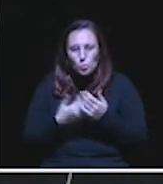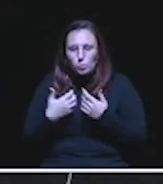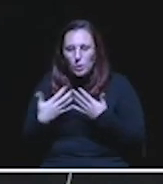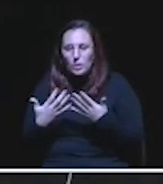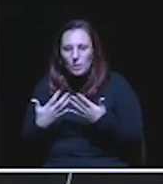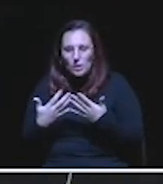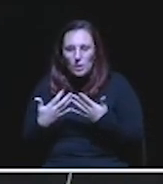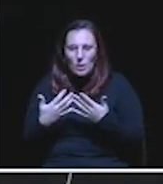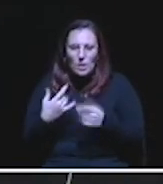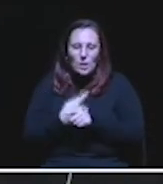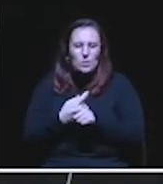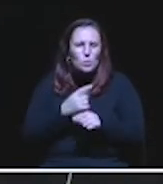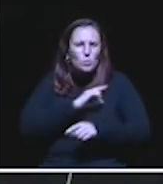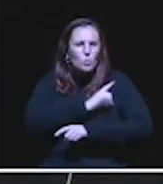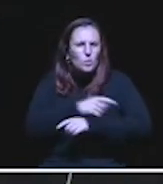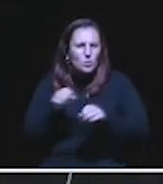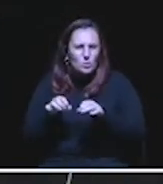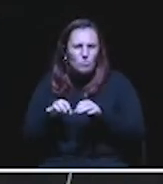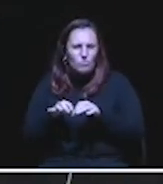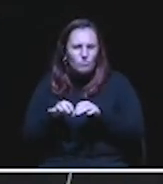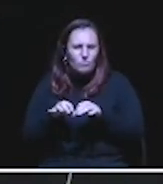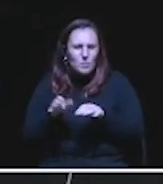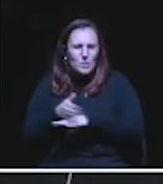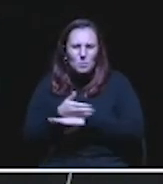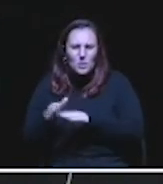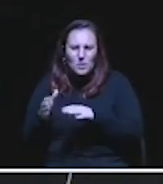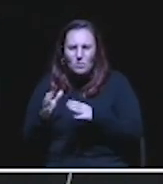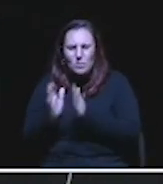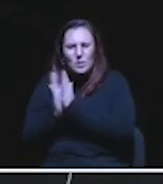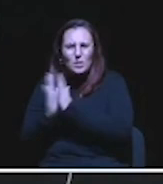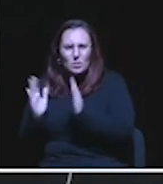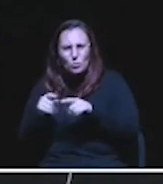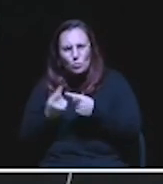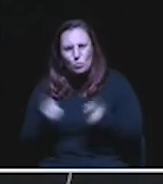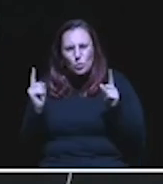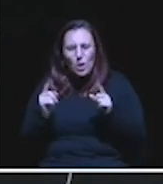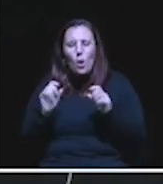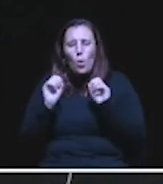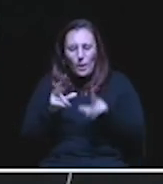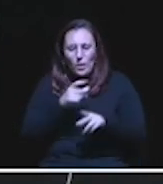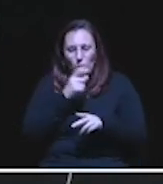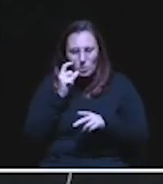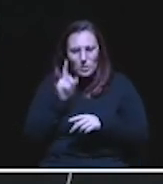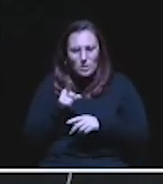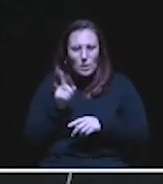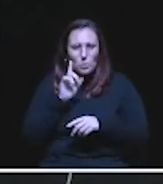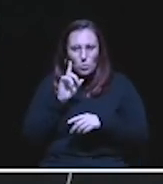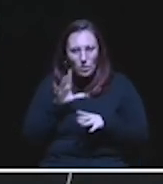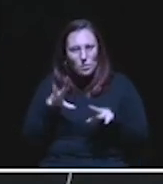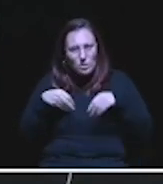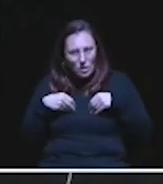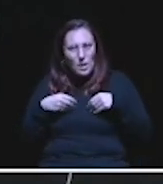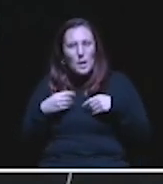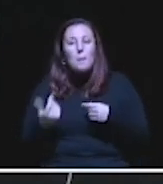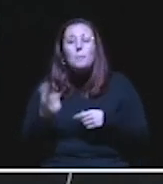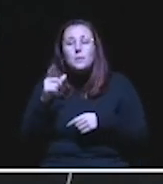uma completa desvirtuação dos poderes e da garantia de um Estado laico. Havendo compromisso, é importante assumi-lo, sim, mas isso é verdade com todos aqueles